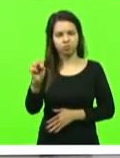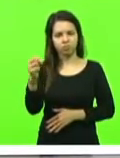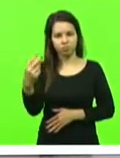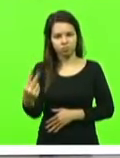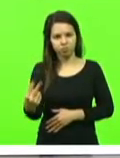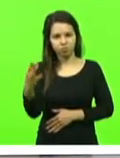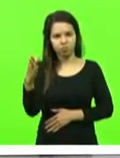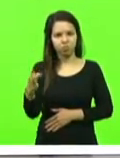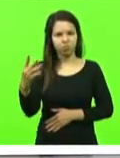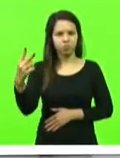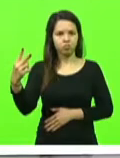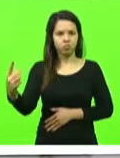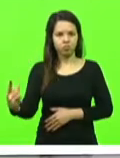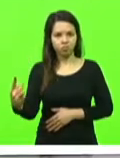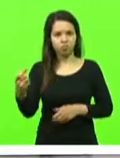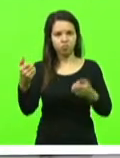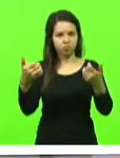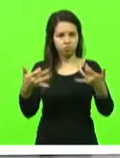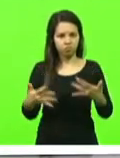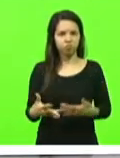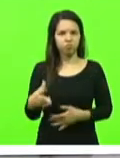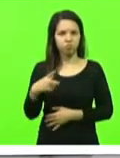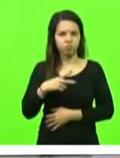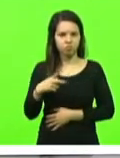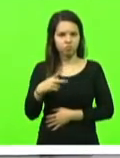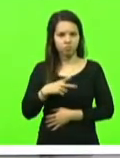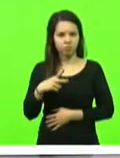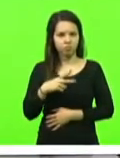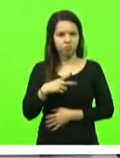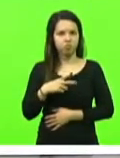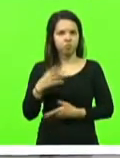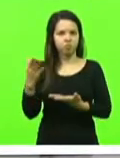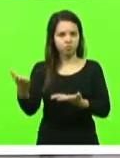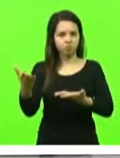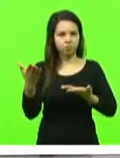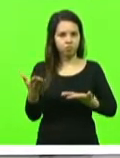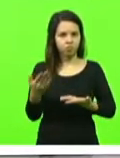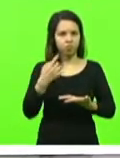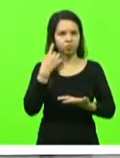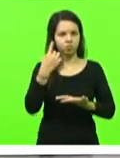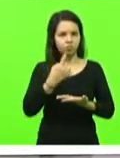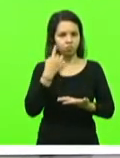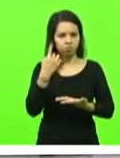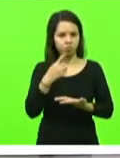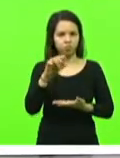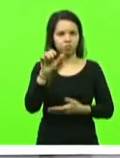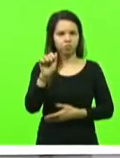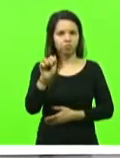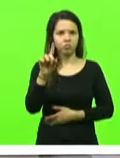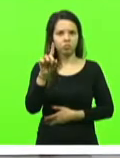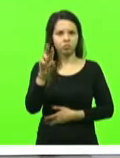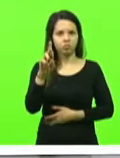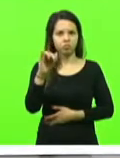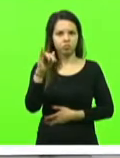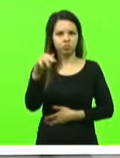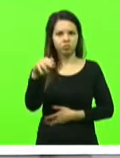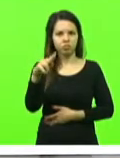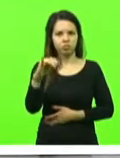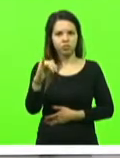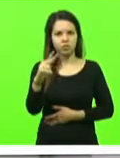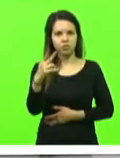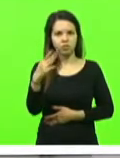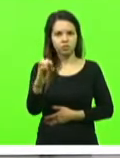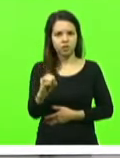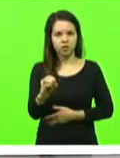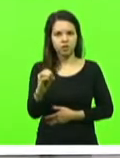2021. Explicações pessoais, fizeram uso da palavra os senhores deputados Adrianinho e Kennedy Nunes. Nada